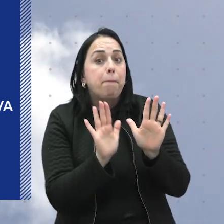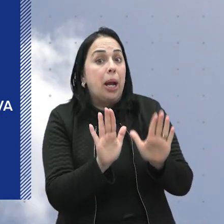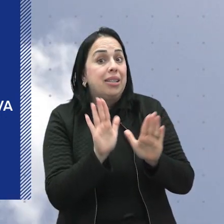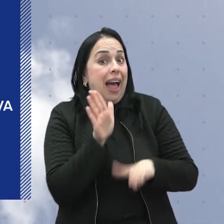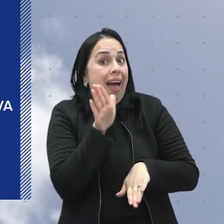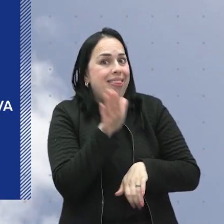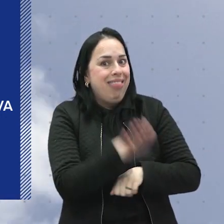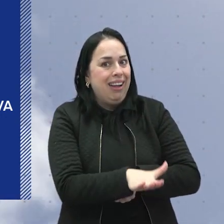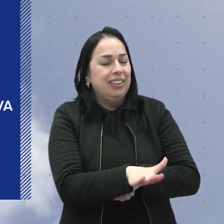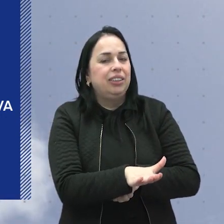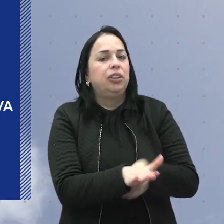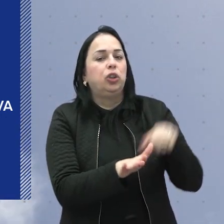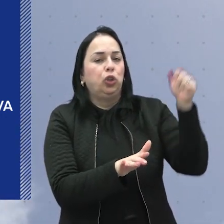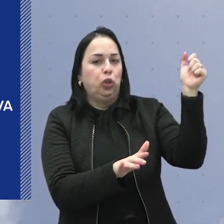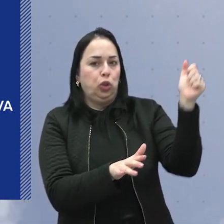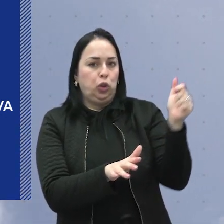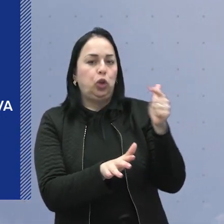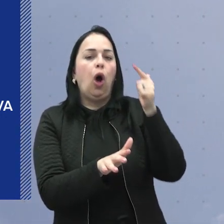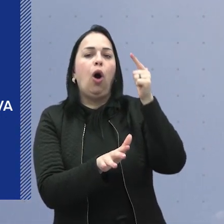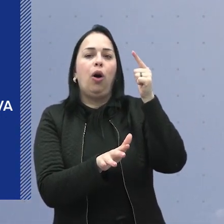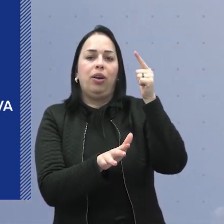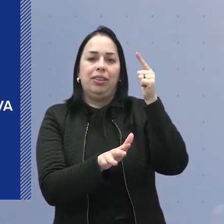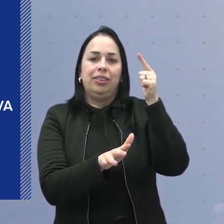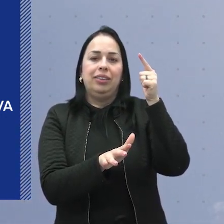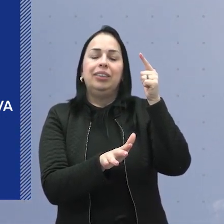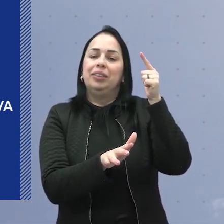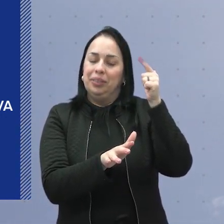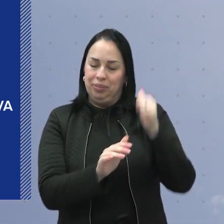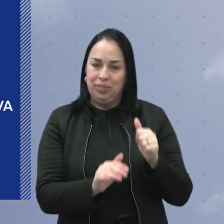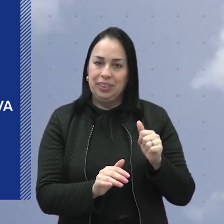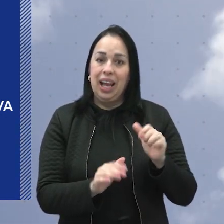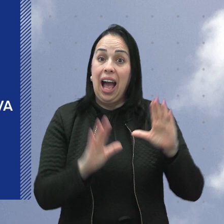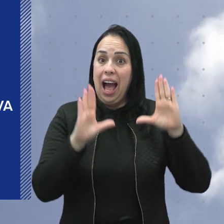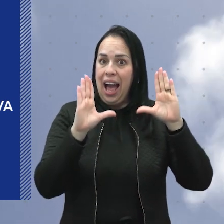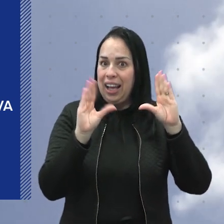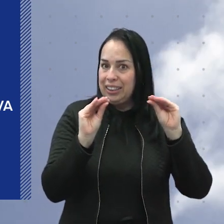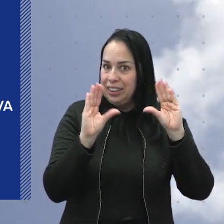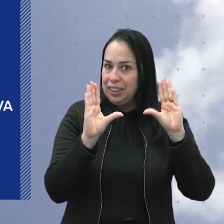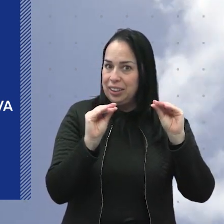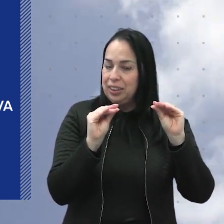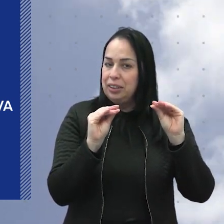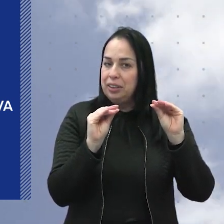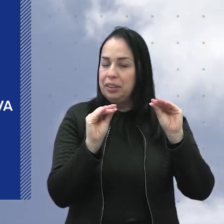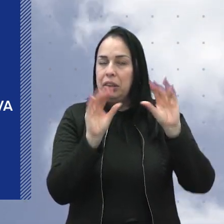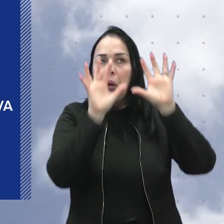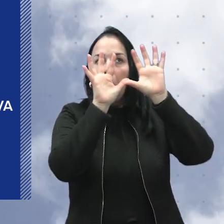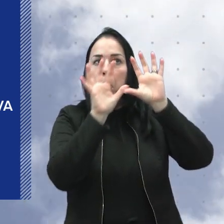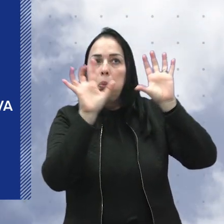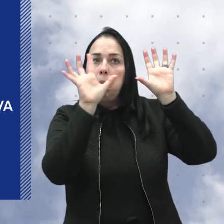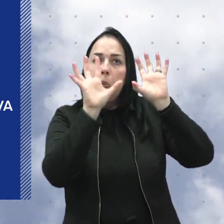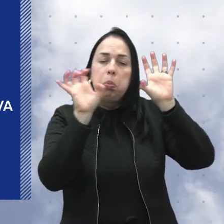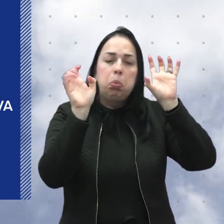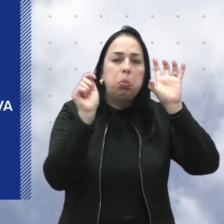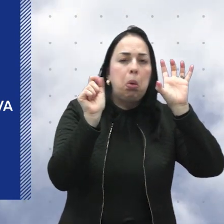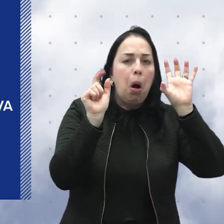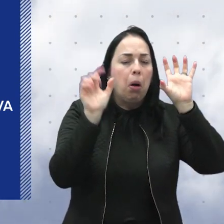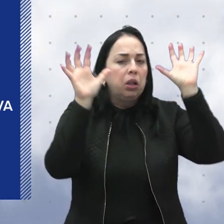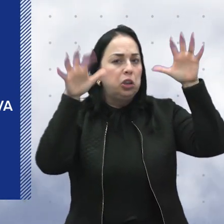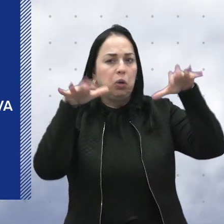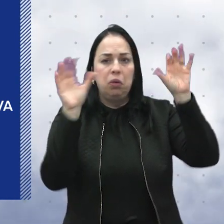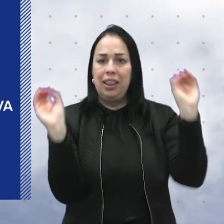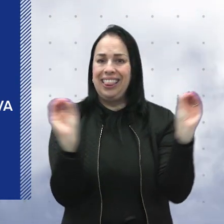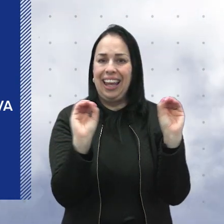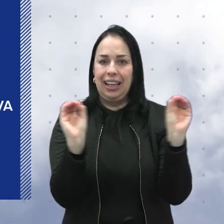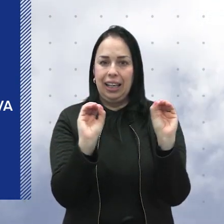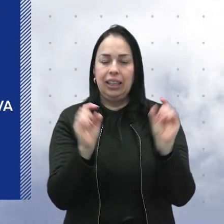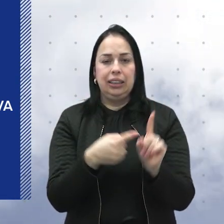ao longo da tarde o sol aparece e fica firme. À noite será de poucas nuvens e não há chance